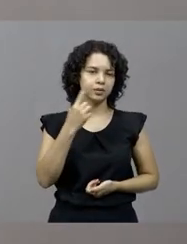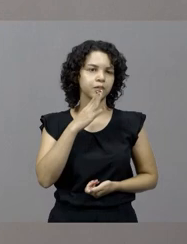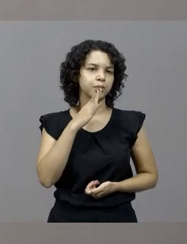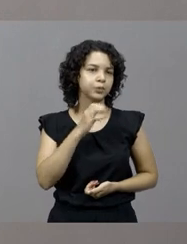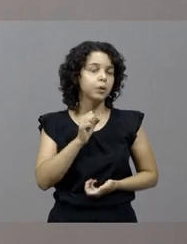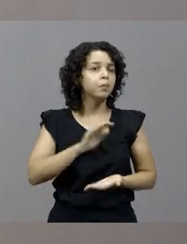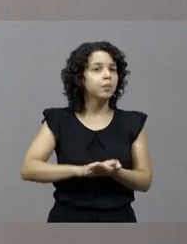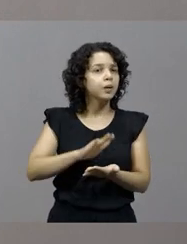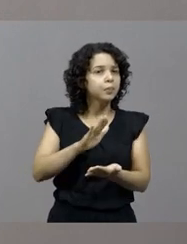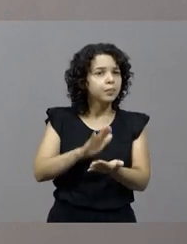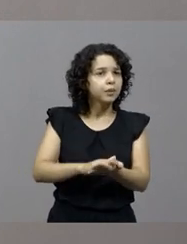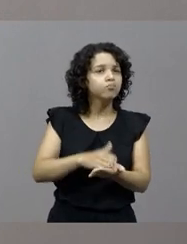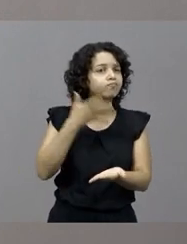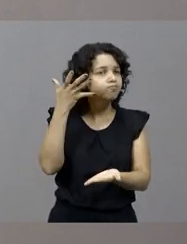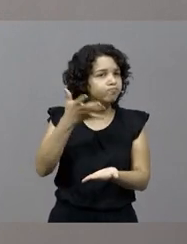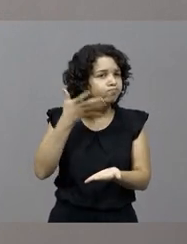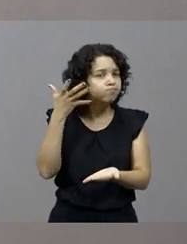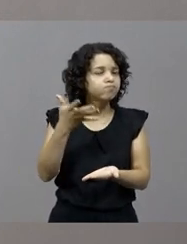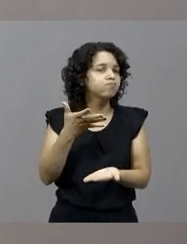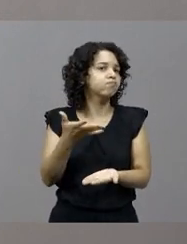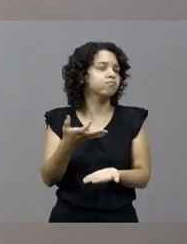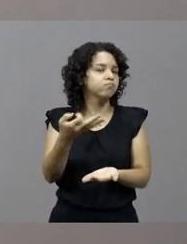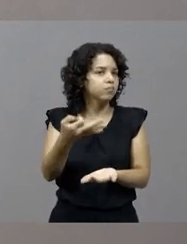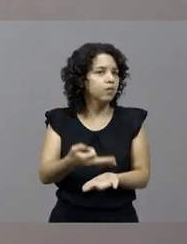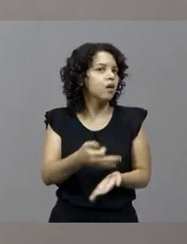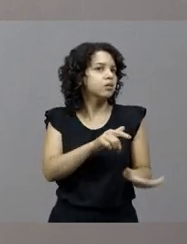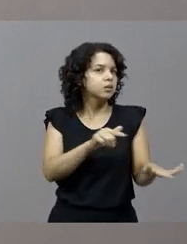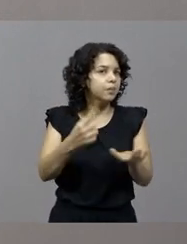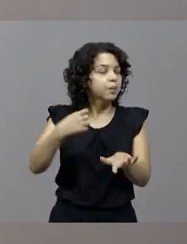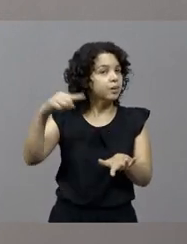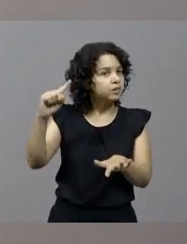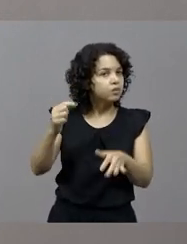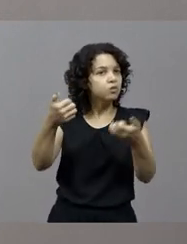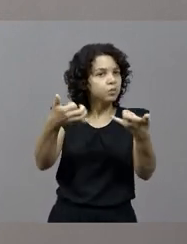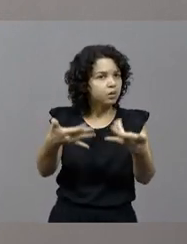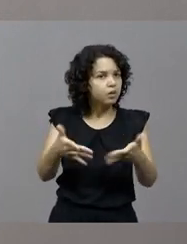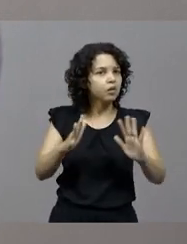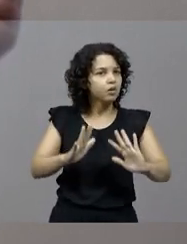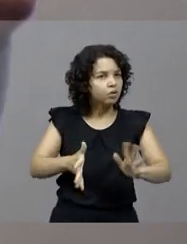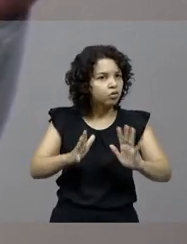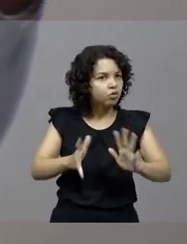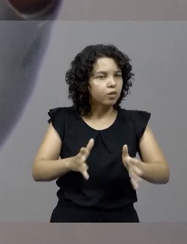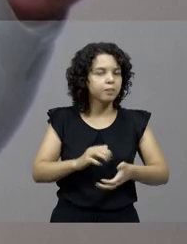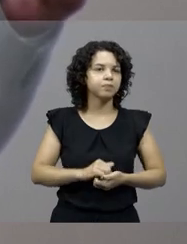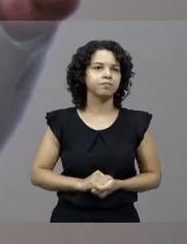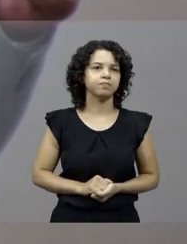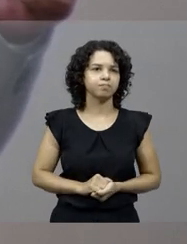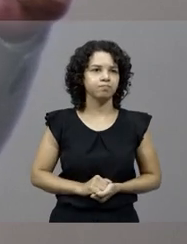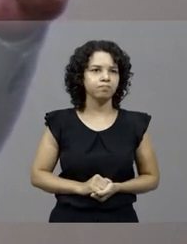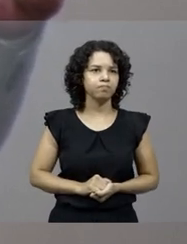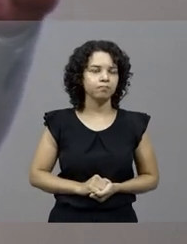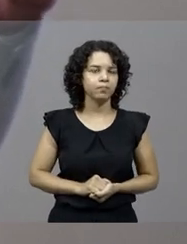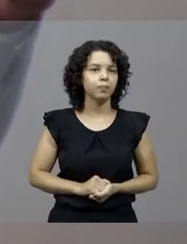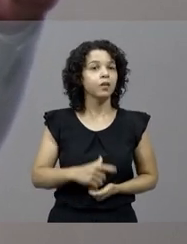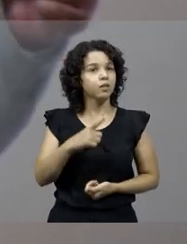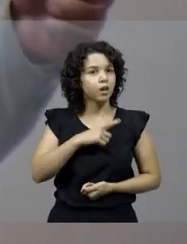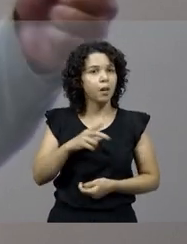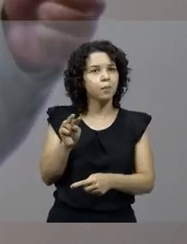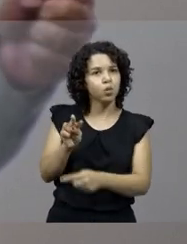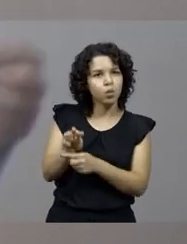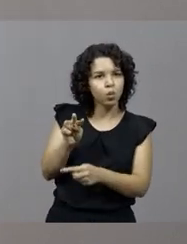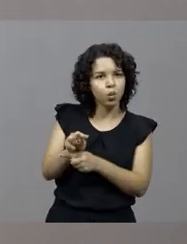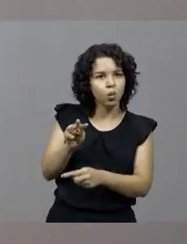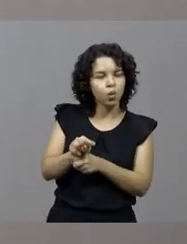pelas palavras. É isso. Falei semana passada e repito essa. Existe um protecionismo